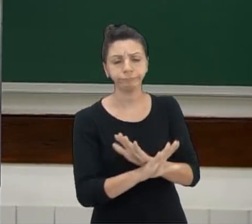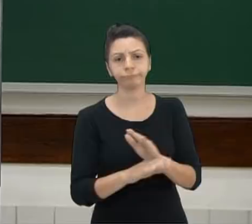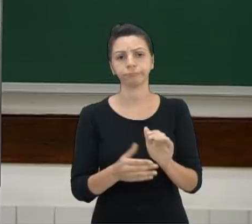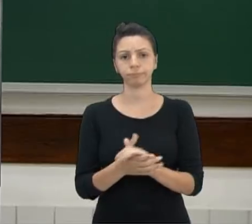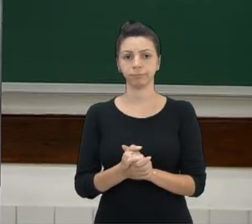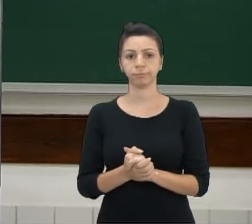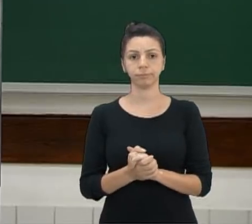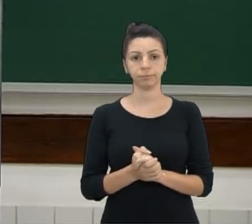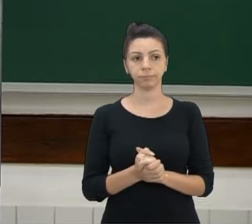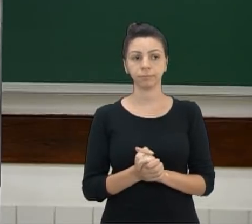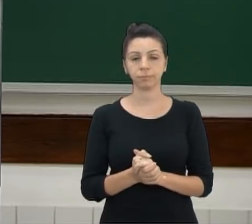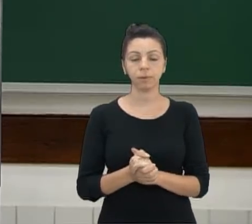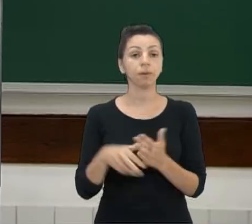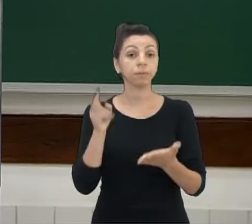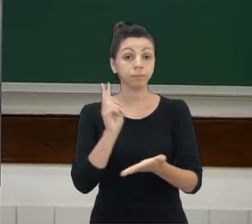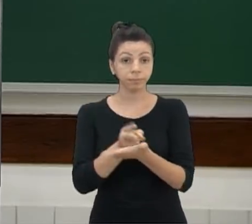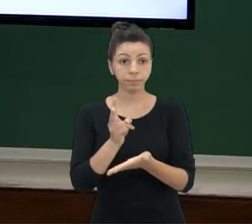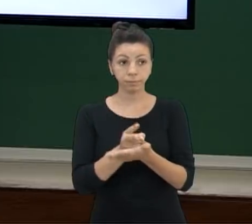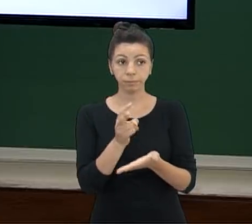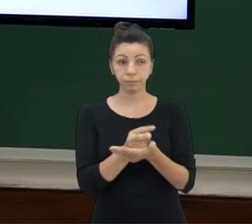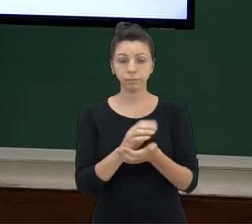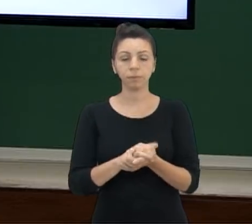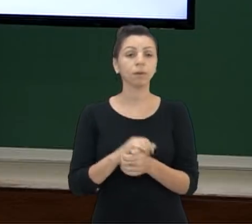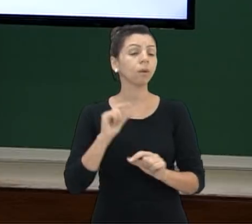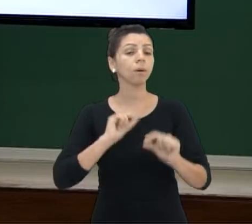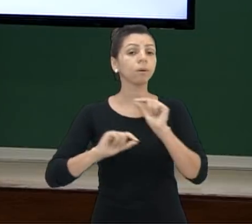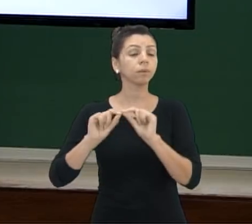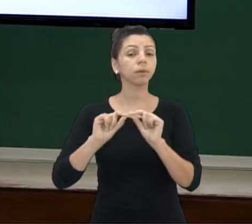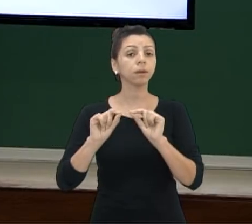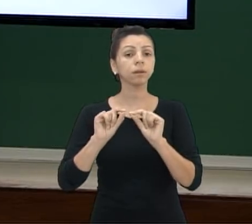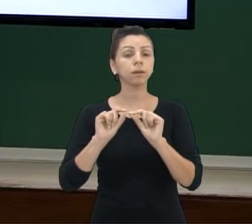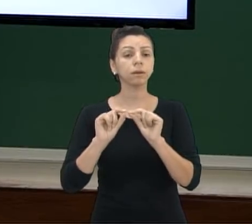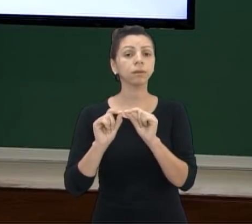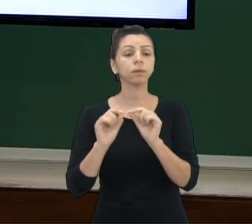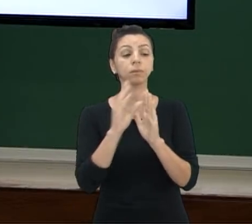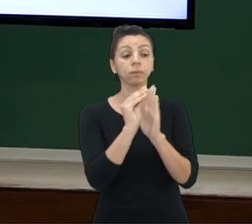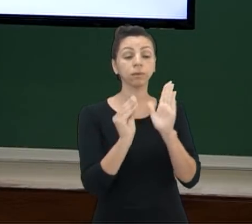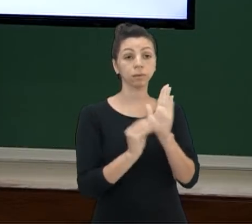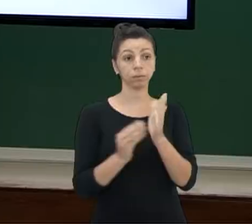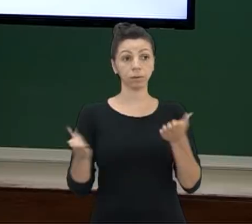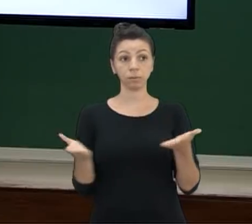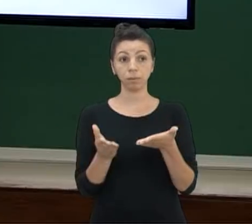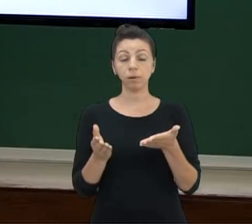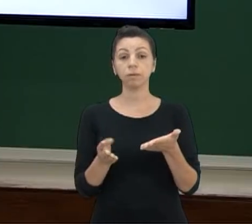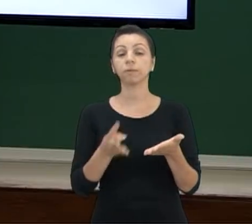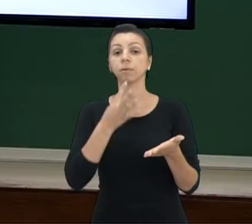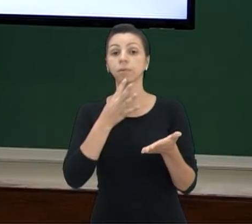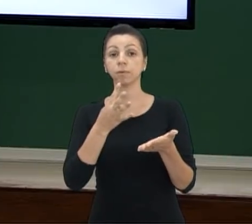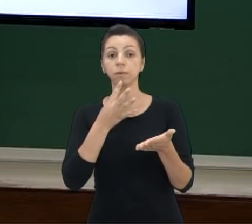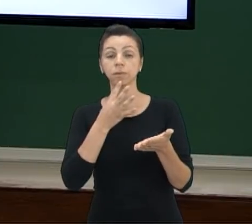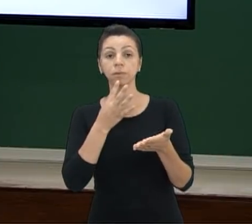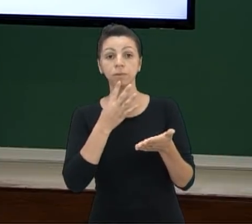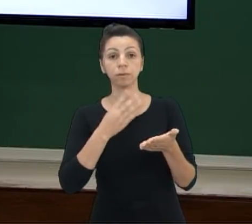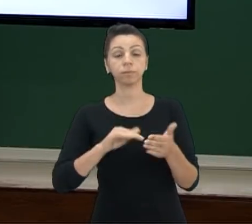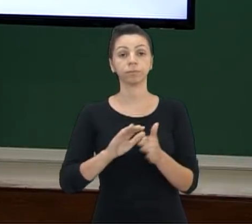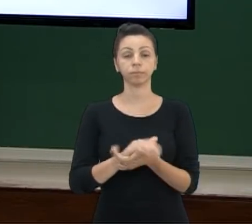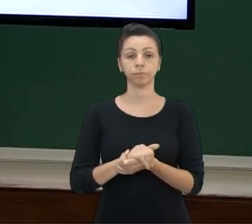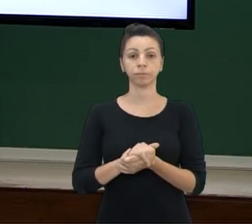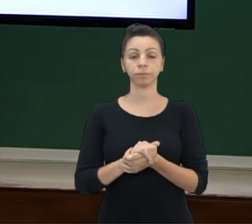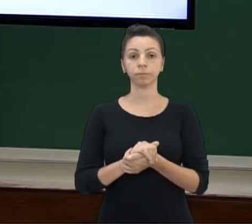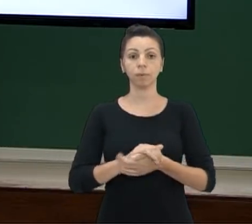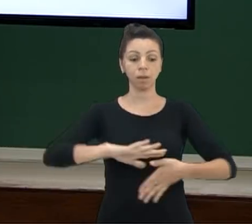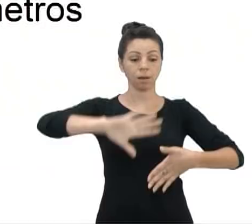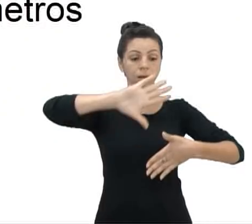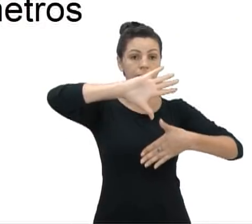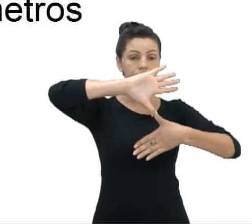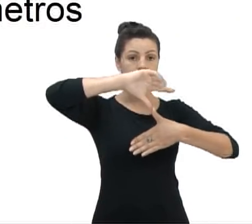dessa aula. Dando continuidade, o que nós vamos ver agora? Nós vamos conhecer um pouco melhor a América Andina.